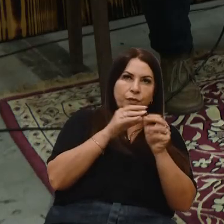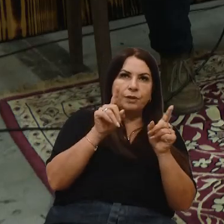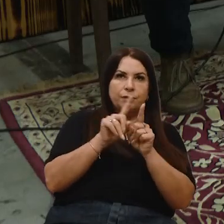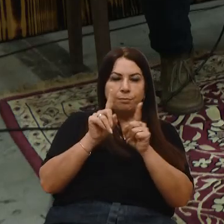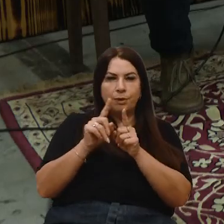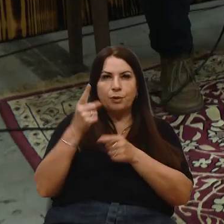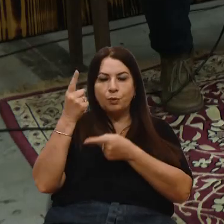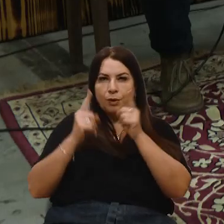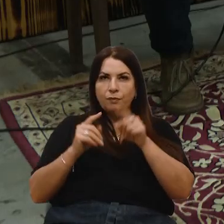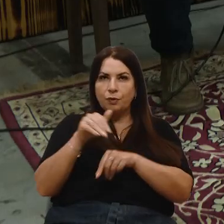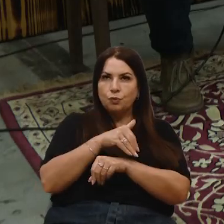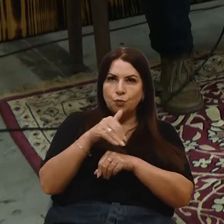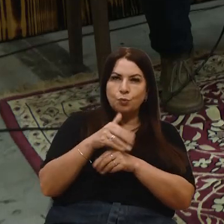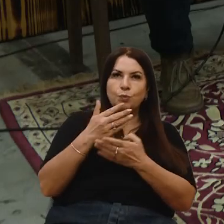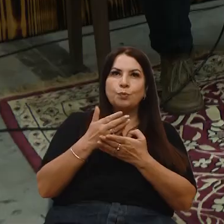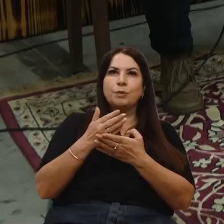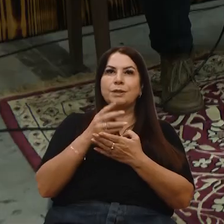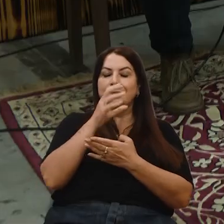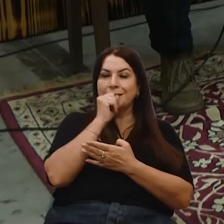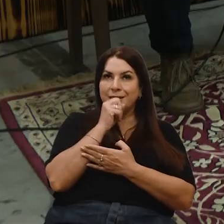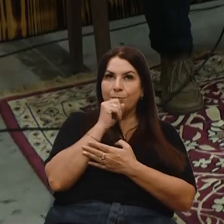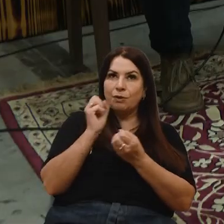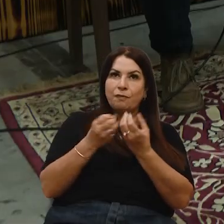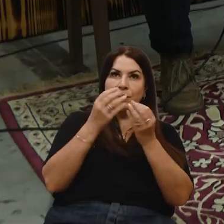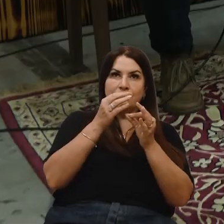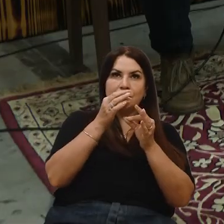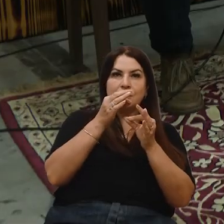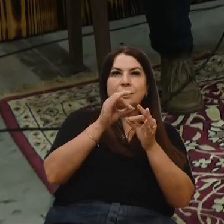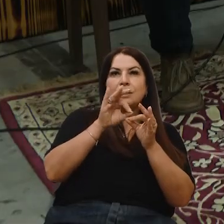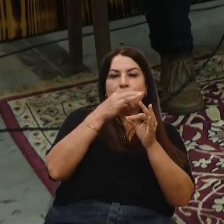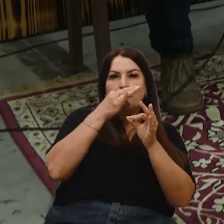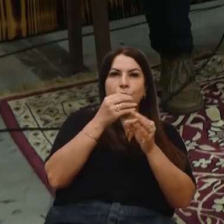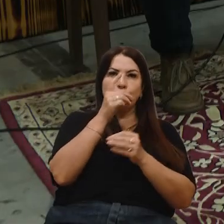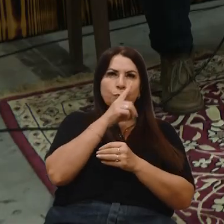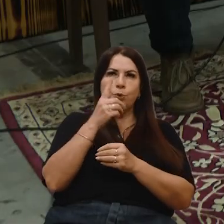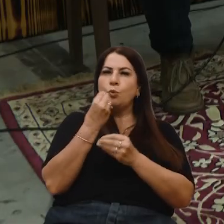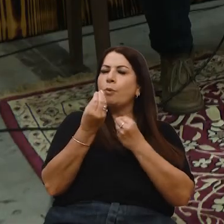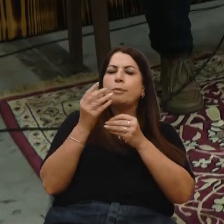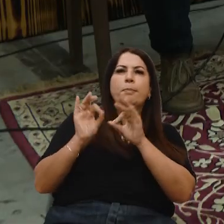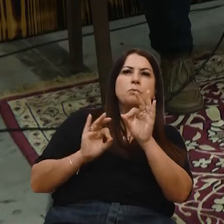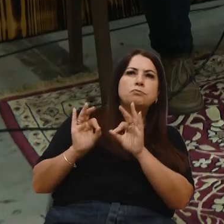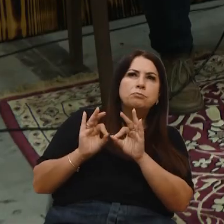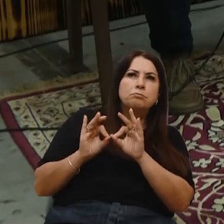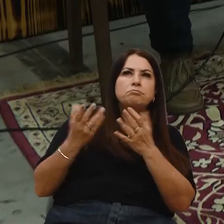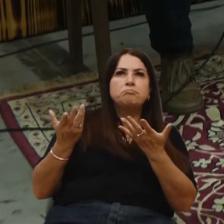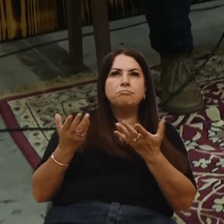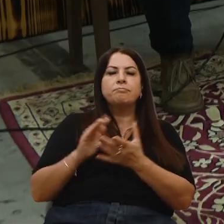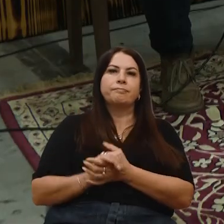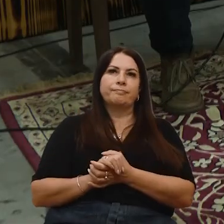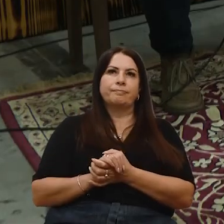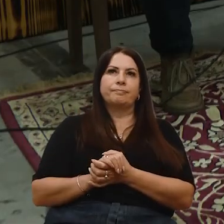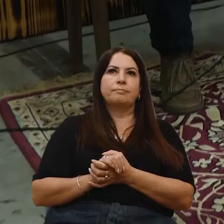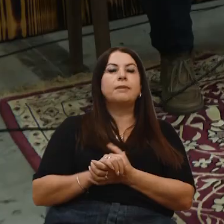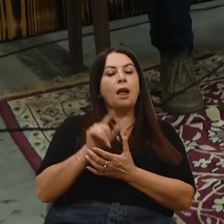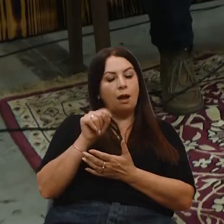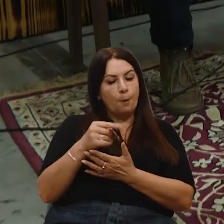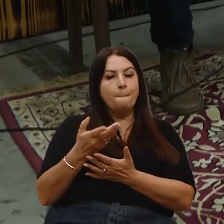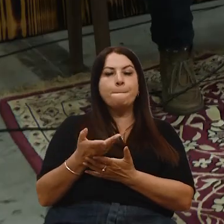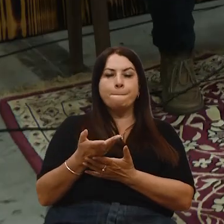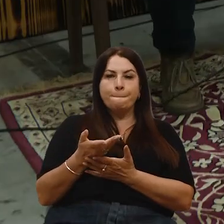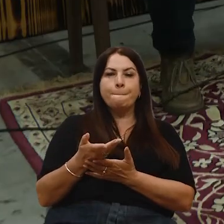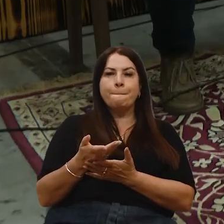Uva, quanto do Carnaval de Rua, o Carnaval no sábado e a Festa da Uva no domingo. Como é que tem sido esse planejamento, presidente?